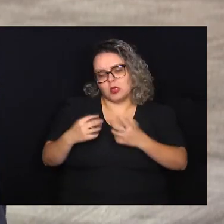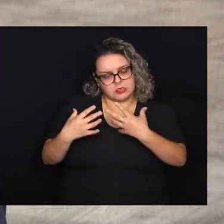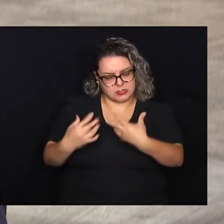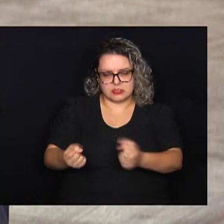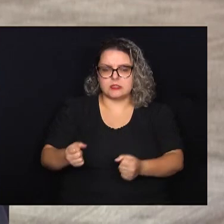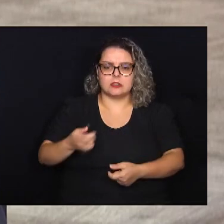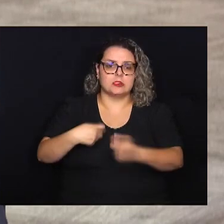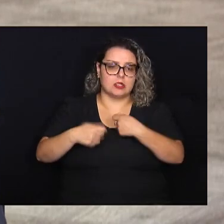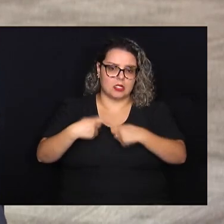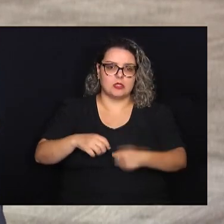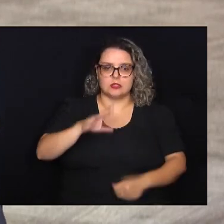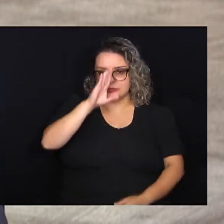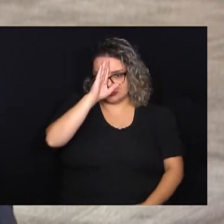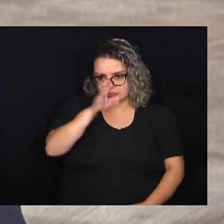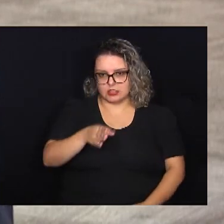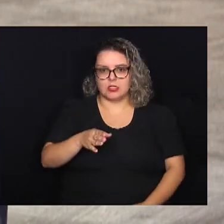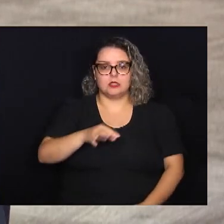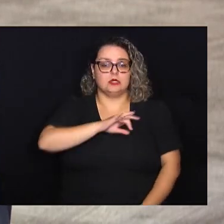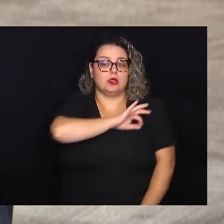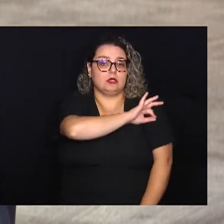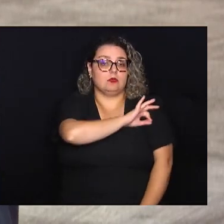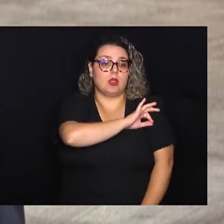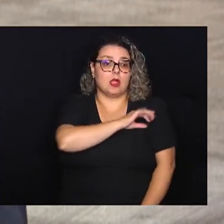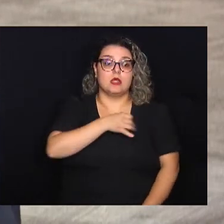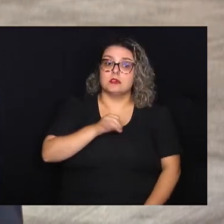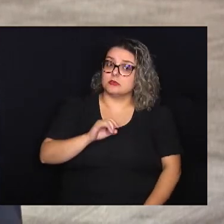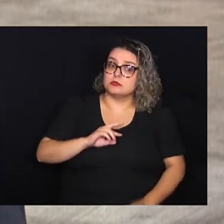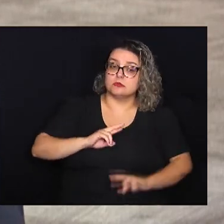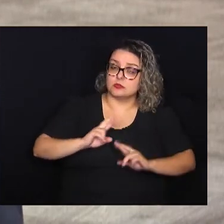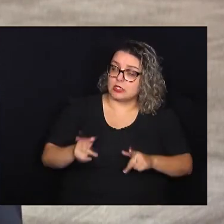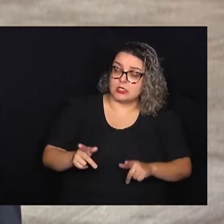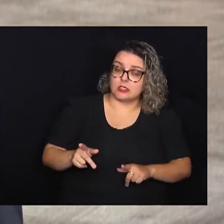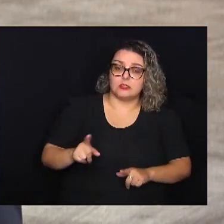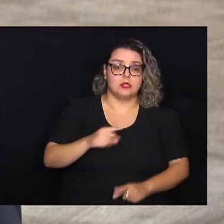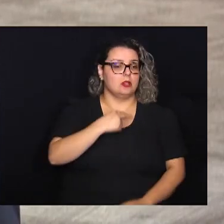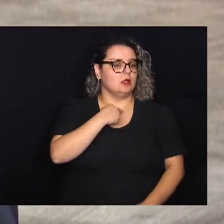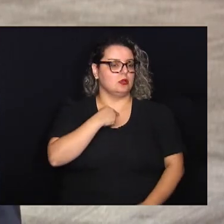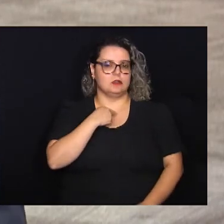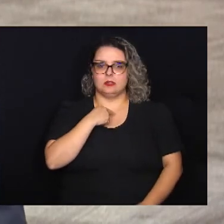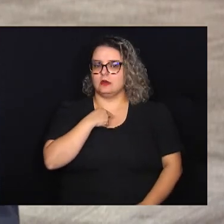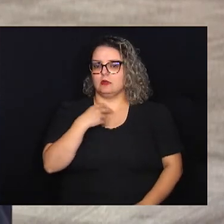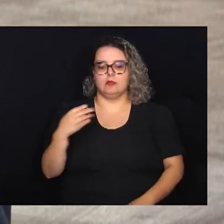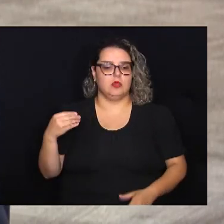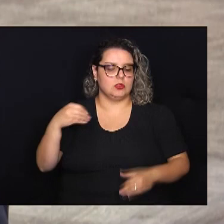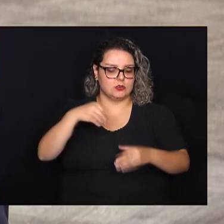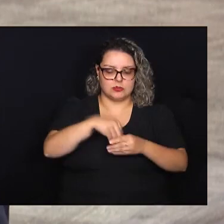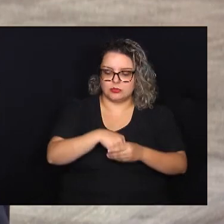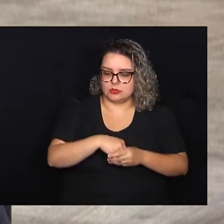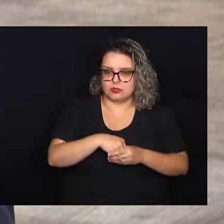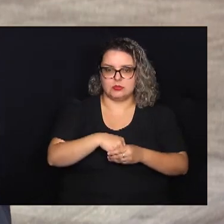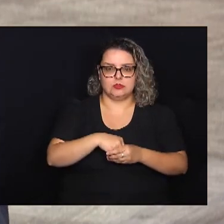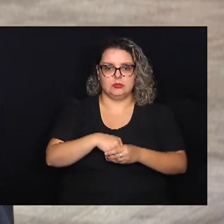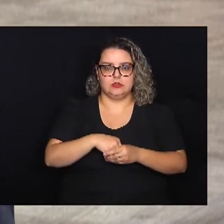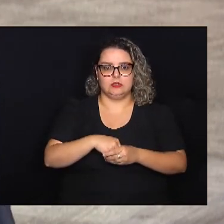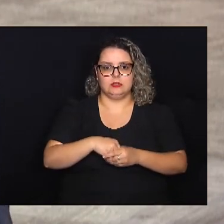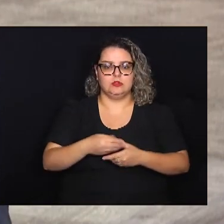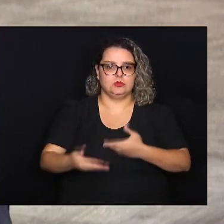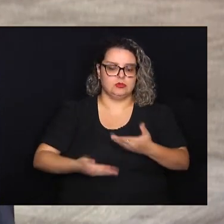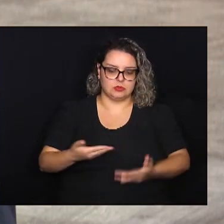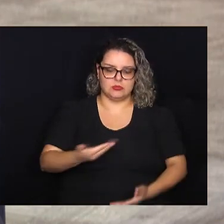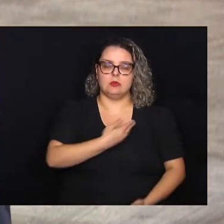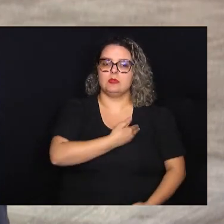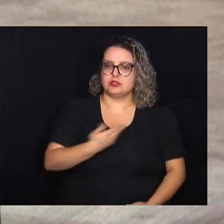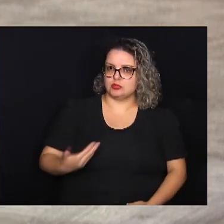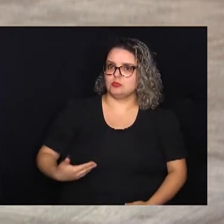administração direta da prefeitura caso contrário ele não pode adentrar no serviço público